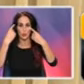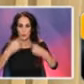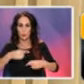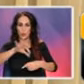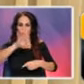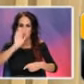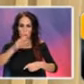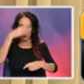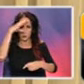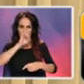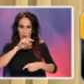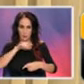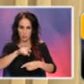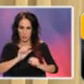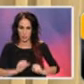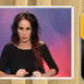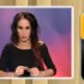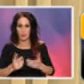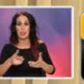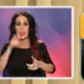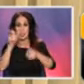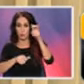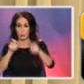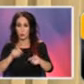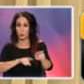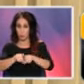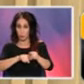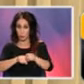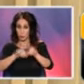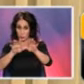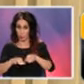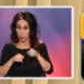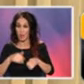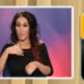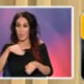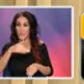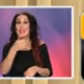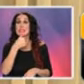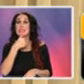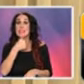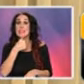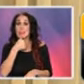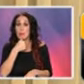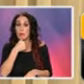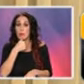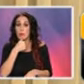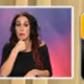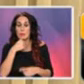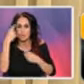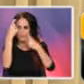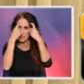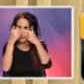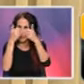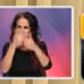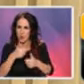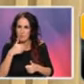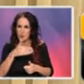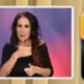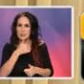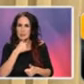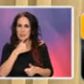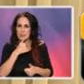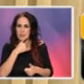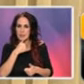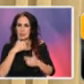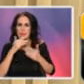nomeação. É aos deputados que cabe decidir, em consciência e tendo em conta